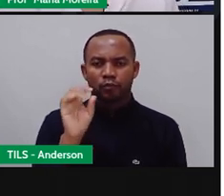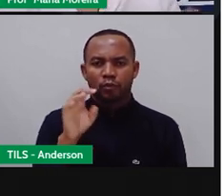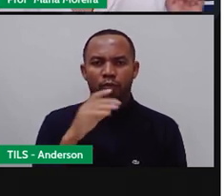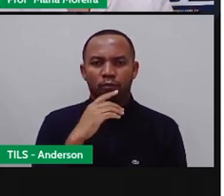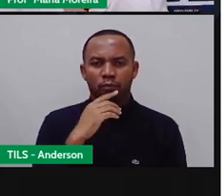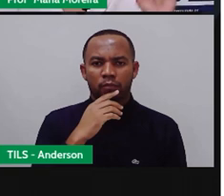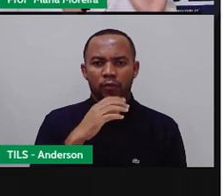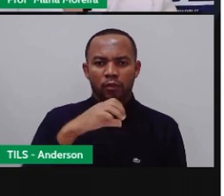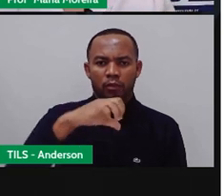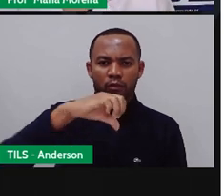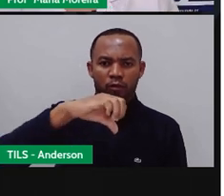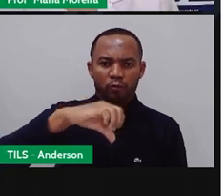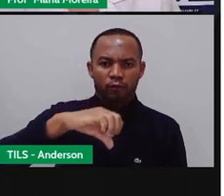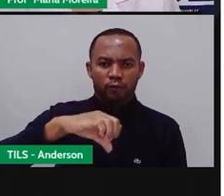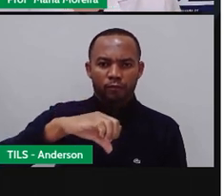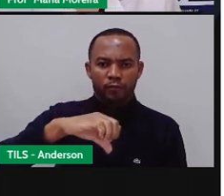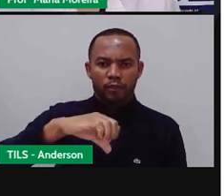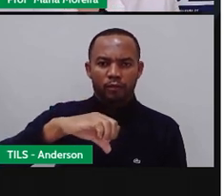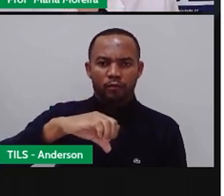é